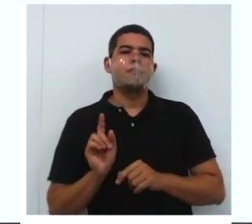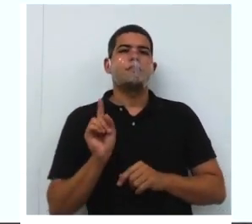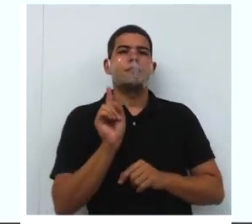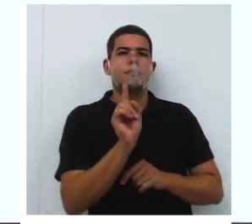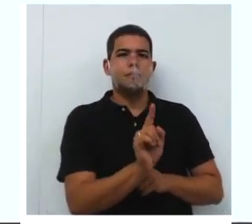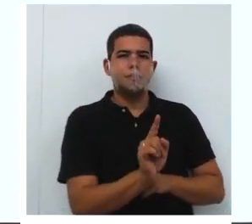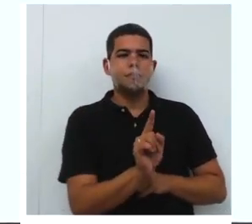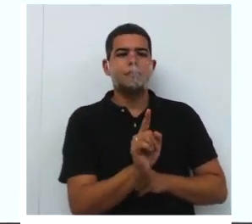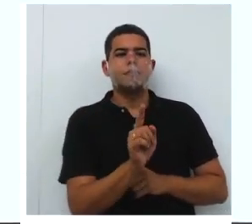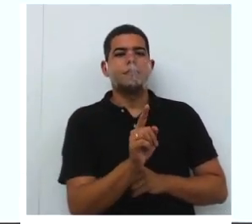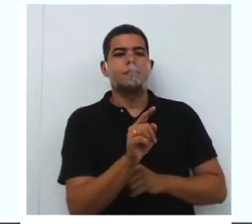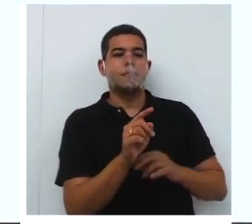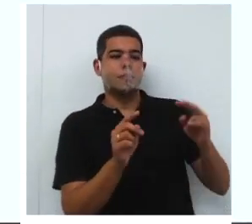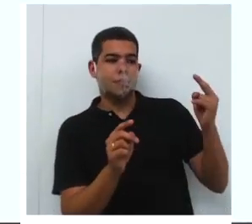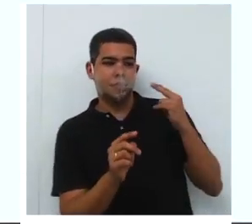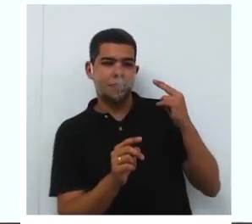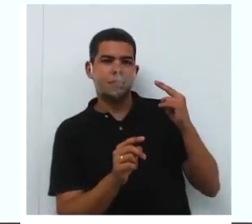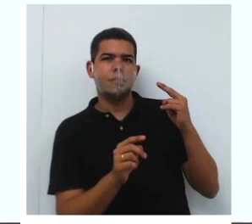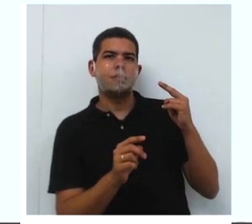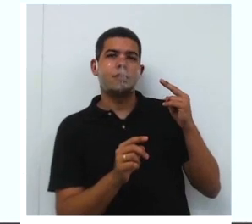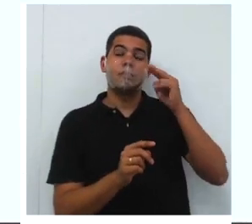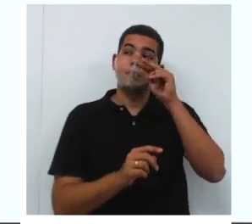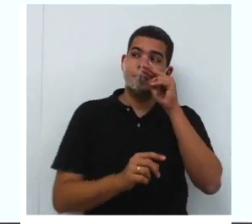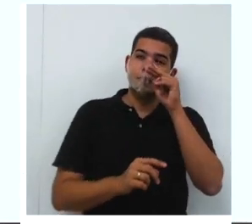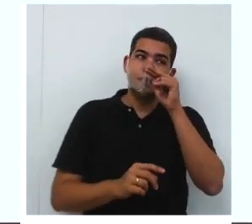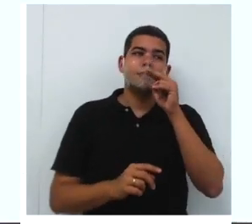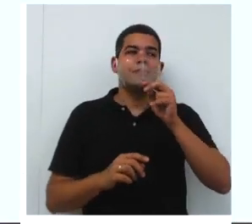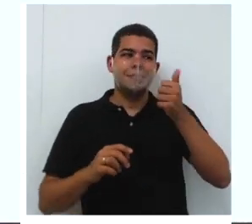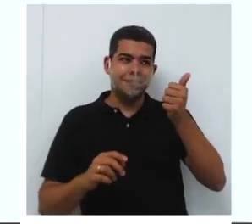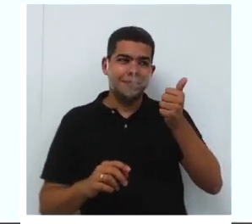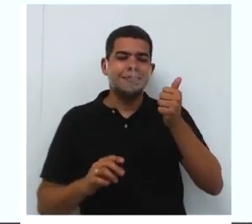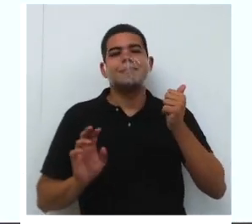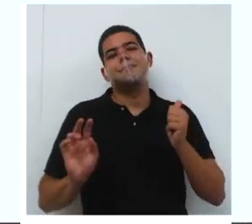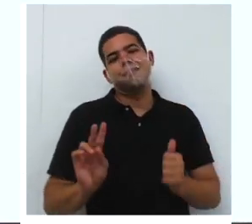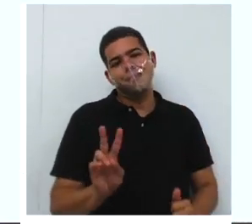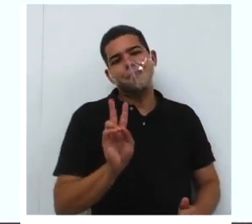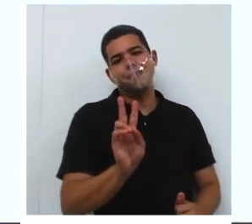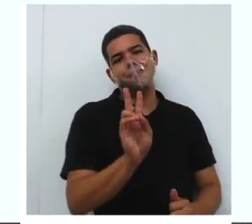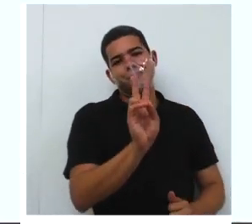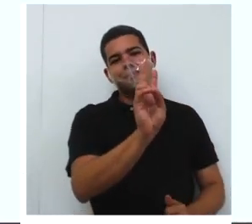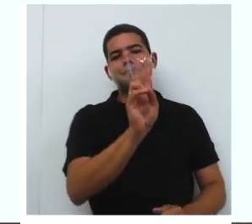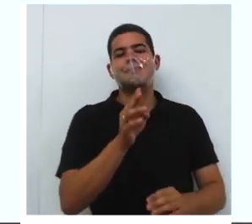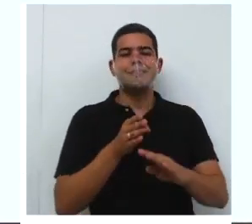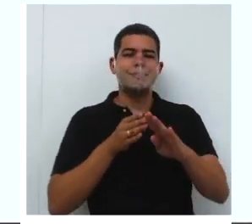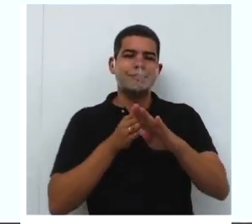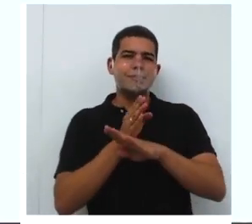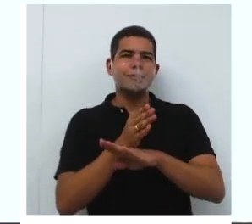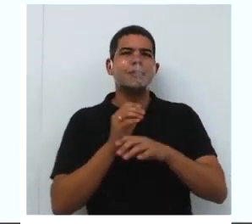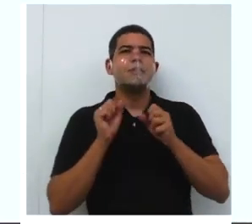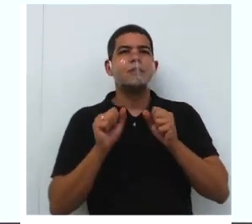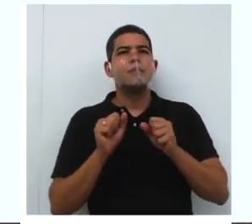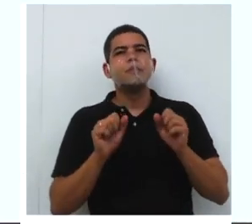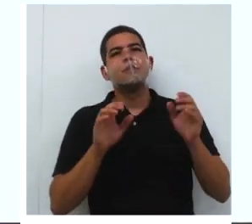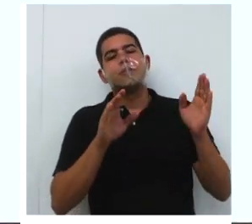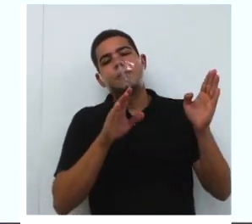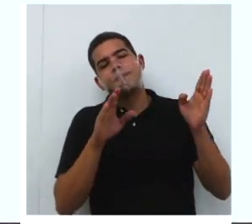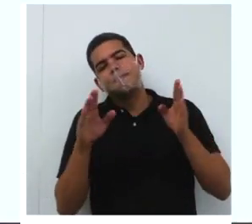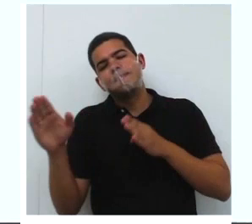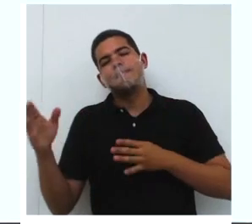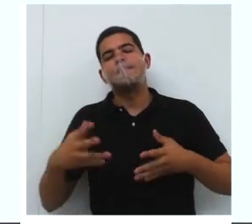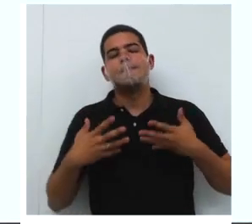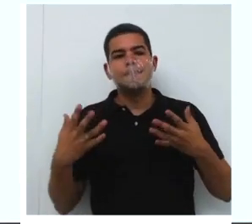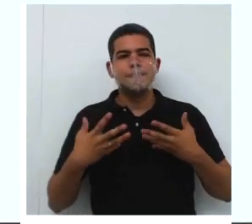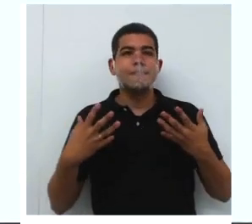passar pelo bilheteiro e ele olha do lado e vê, olha, tá com um adulto, então você tem acesso, assiste,